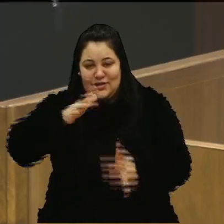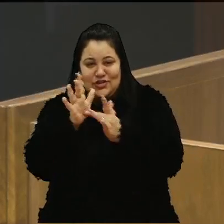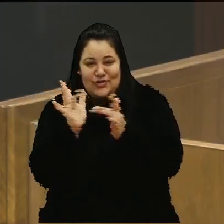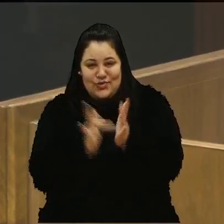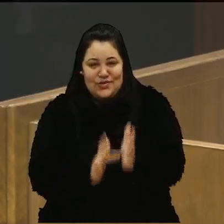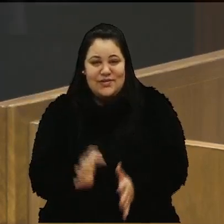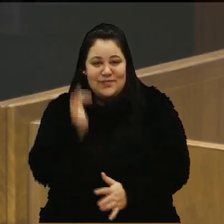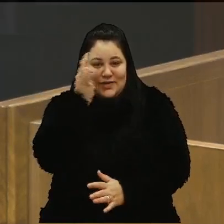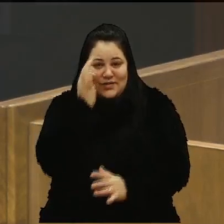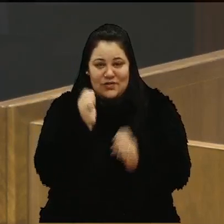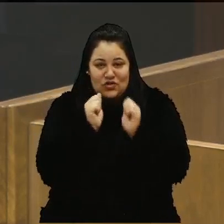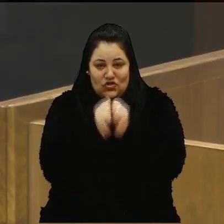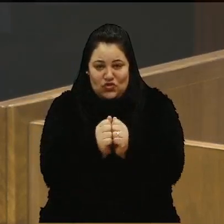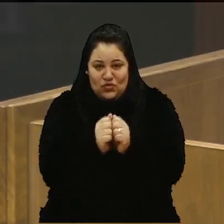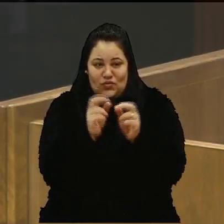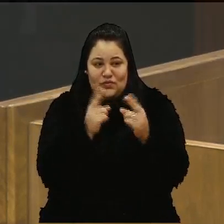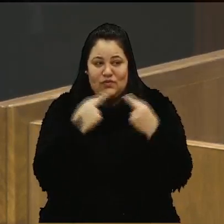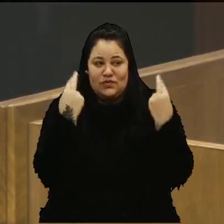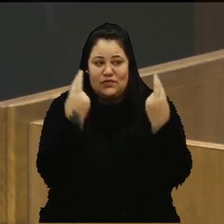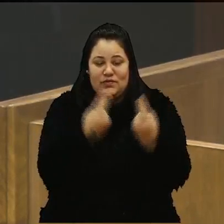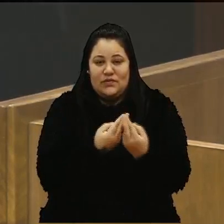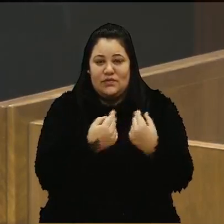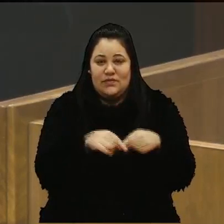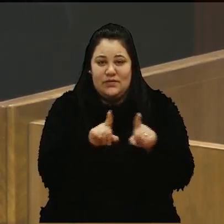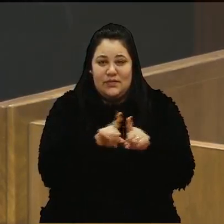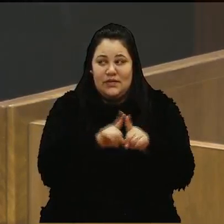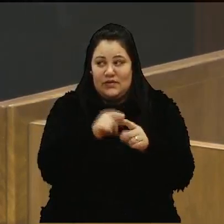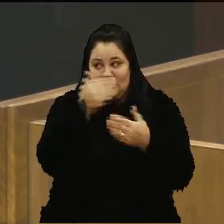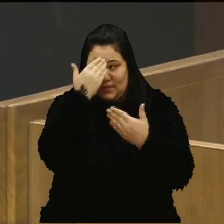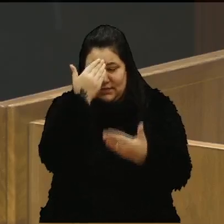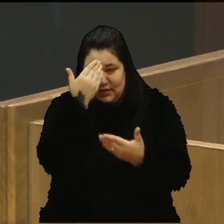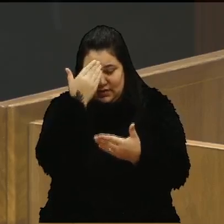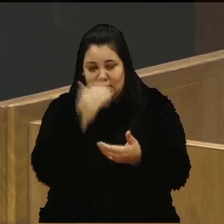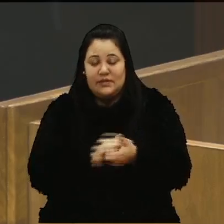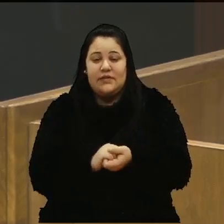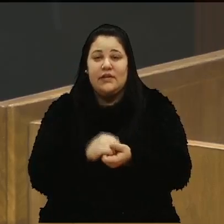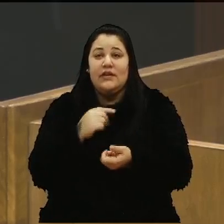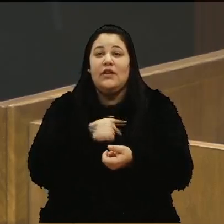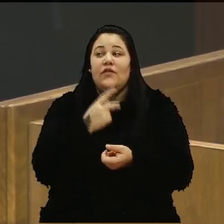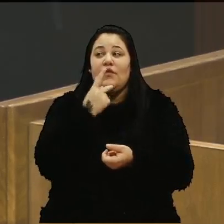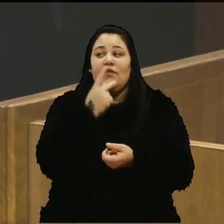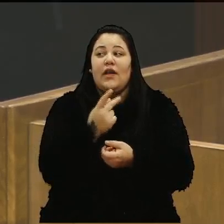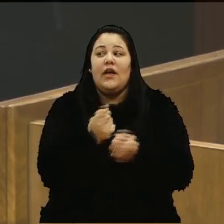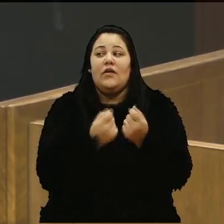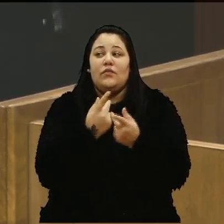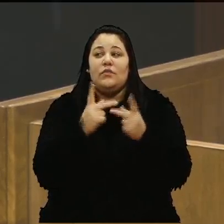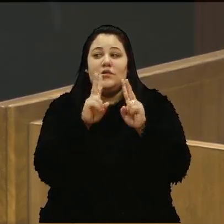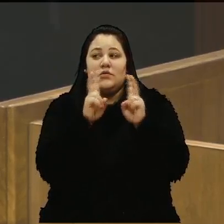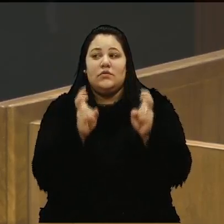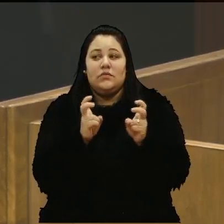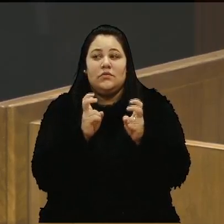aí da sessão. Obrigado pela presença. E eu vou trazer uma questão aqui,